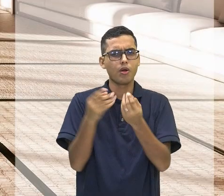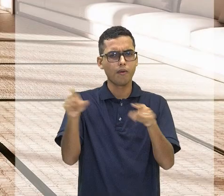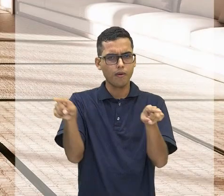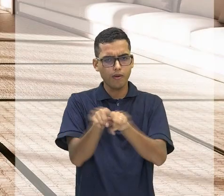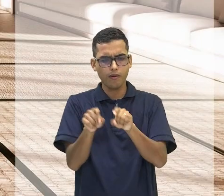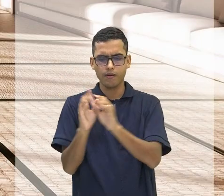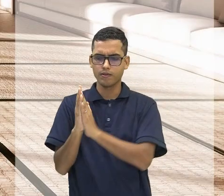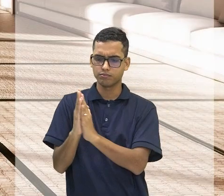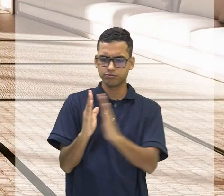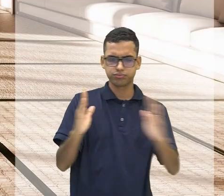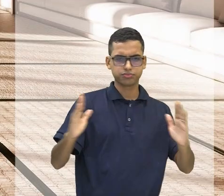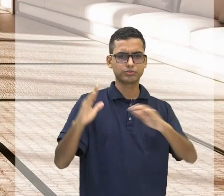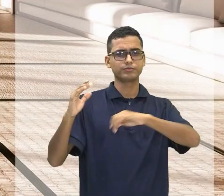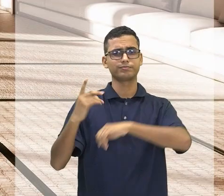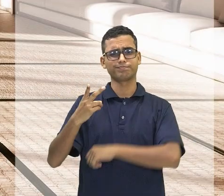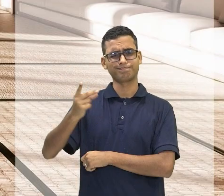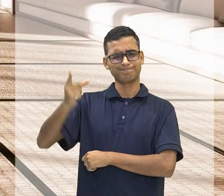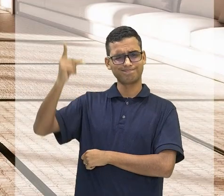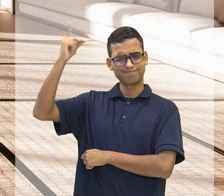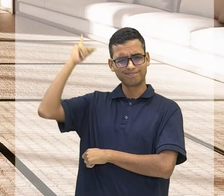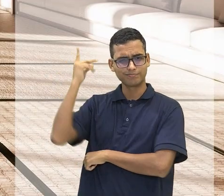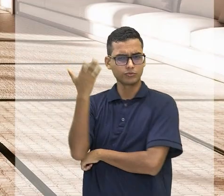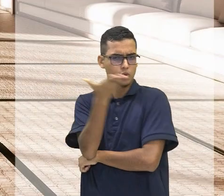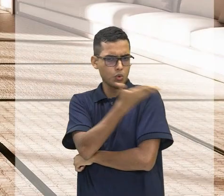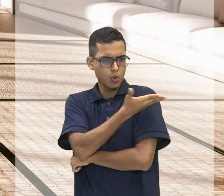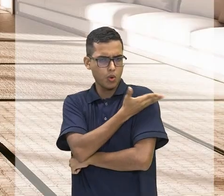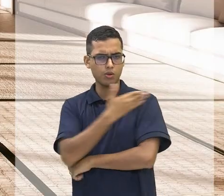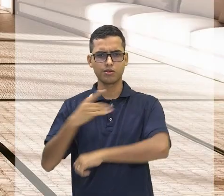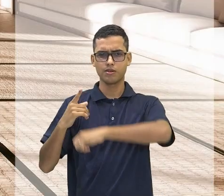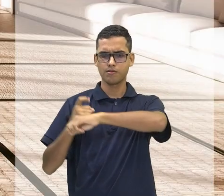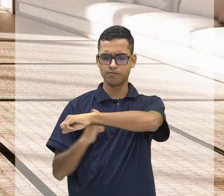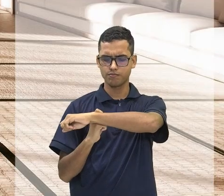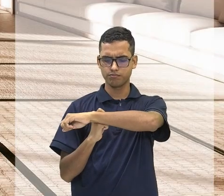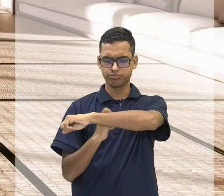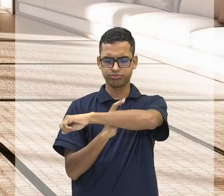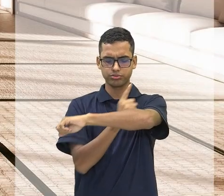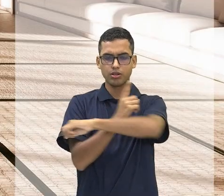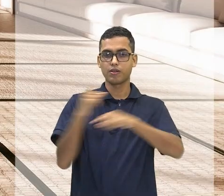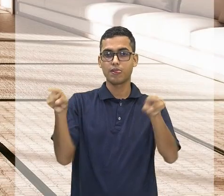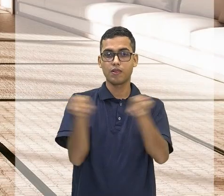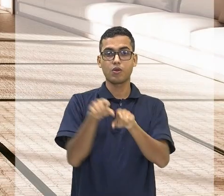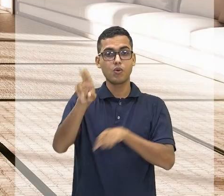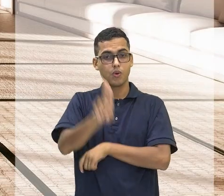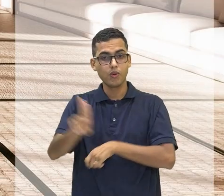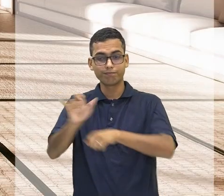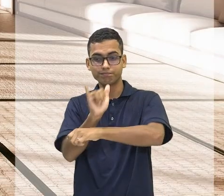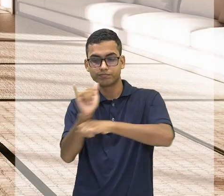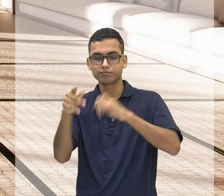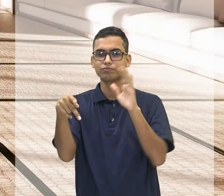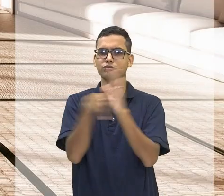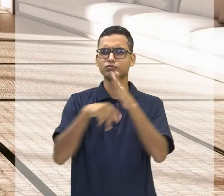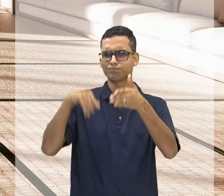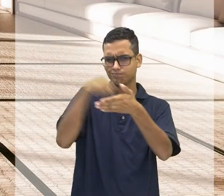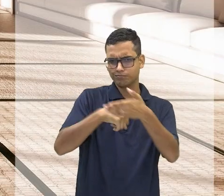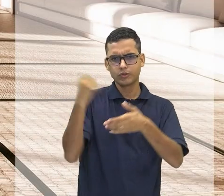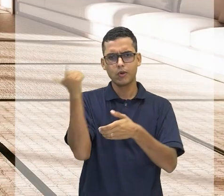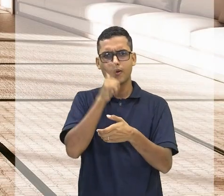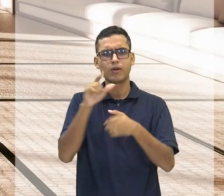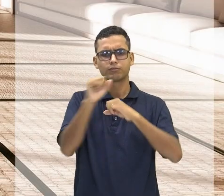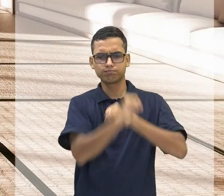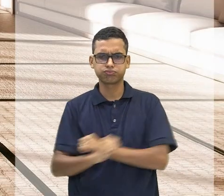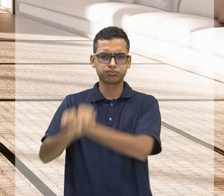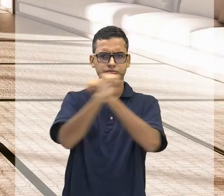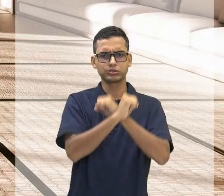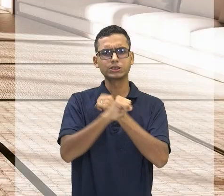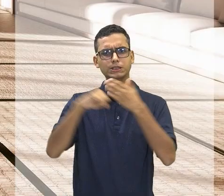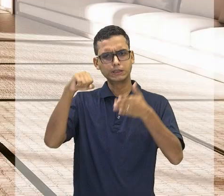dos homens primitivos, onde eles usavam, né, as técnicas de luta para se defender, né, ou seja, eles